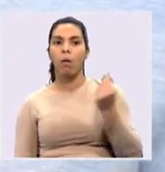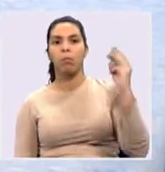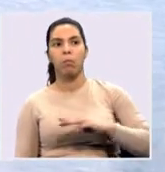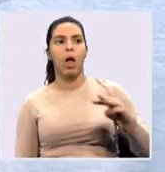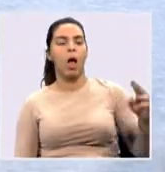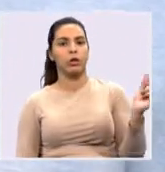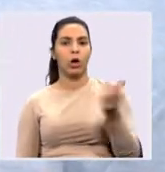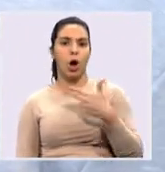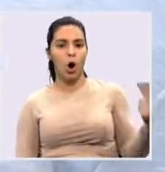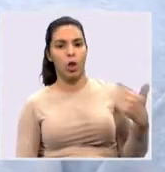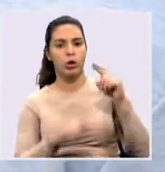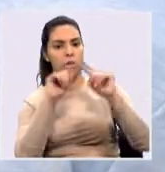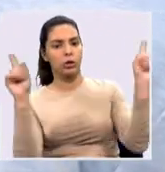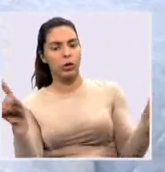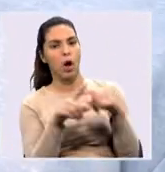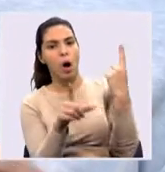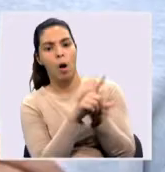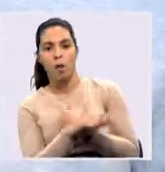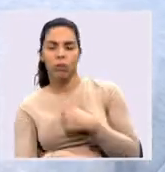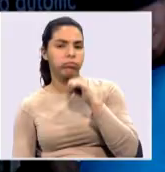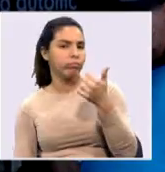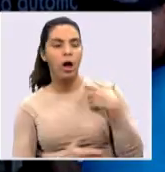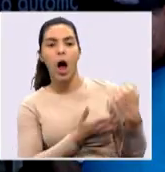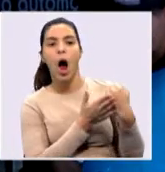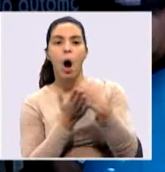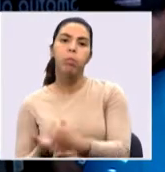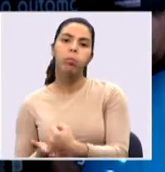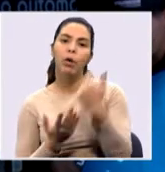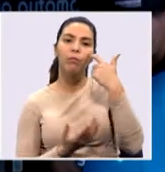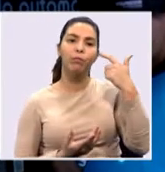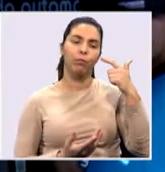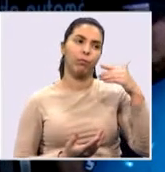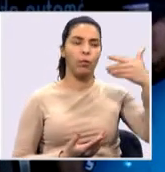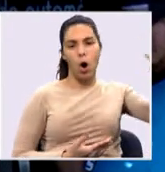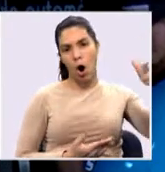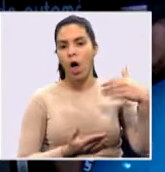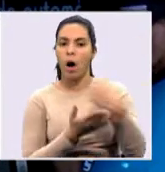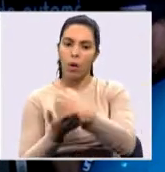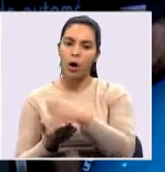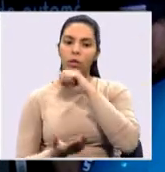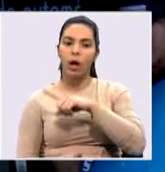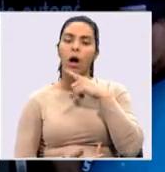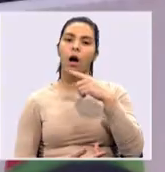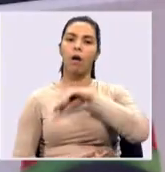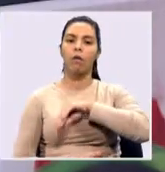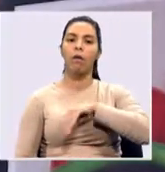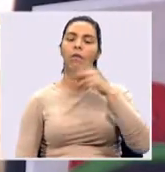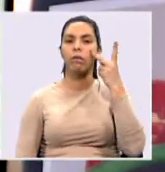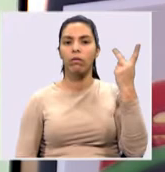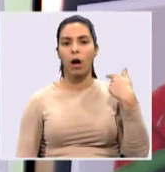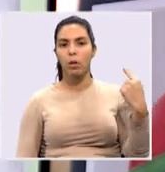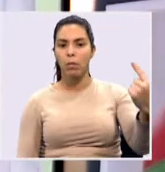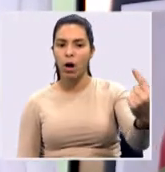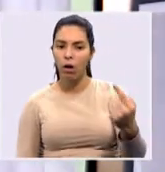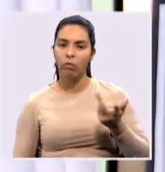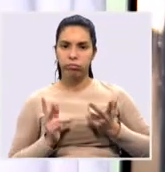Portugal a dar milhares de euros por uma obra. Ainda é muito difícil. Mas os apoios externos não chegam para pagar àqueles que vivem apenas da